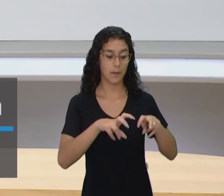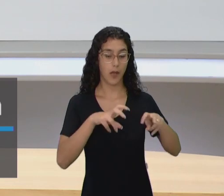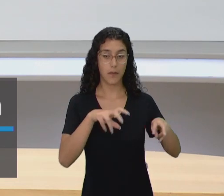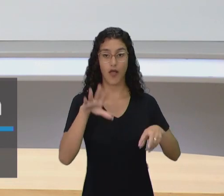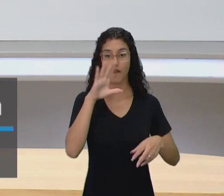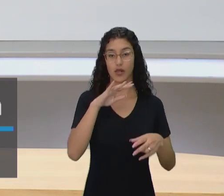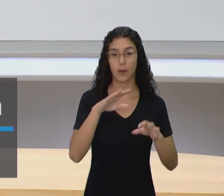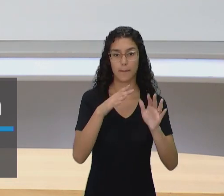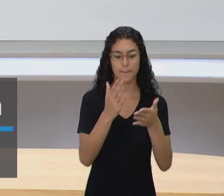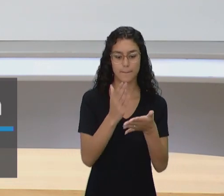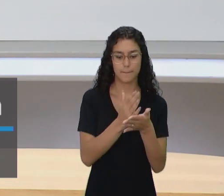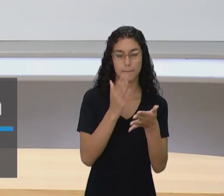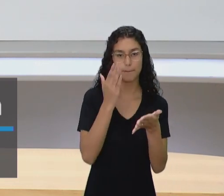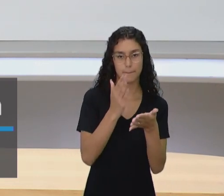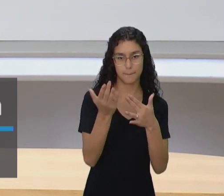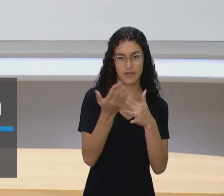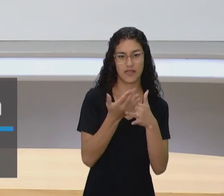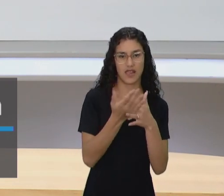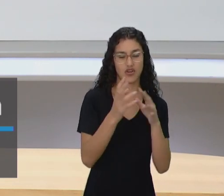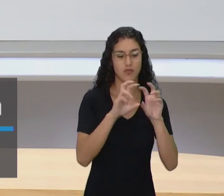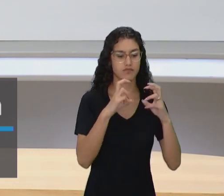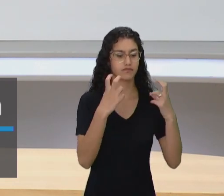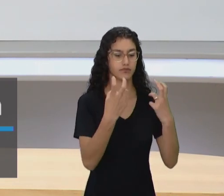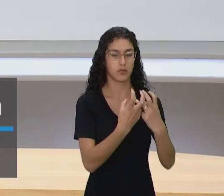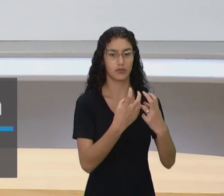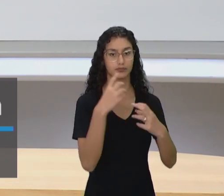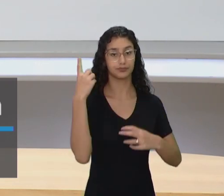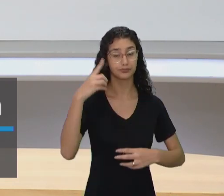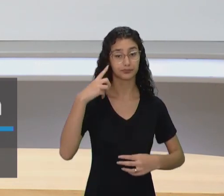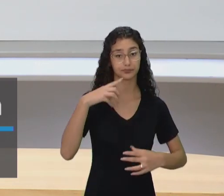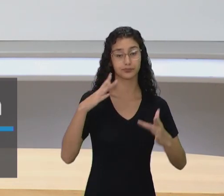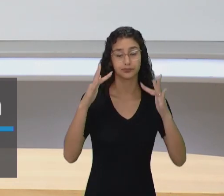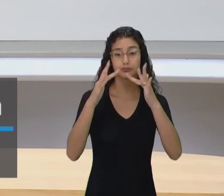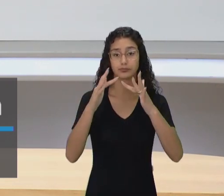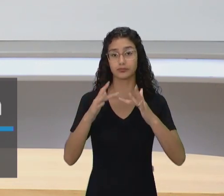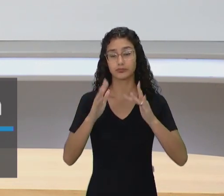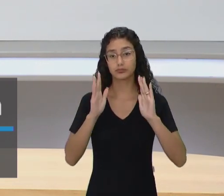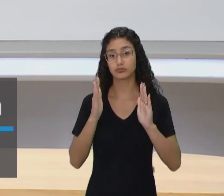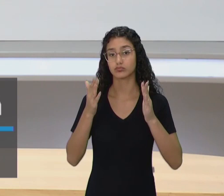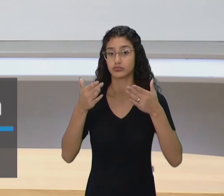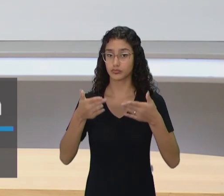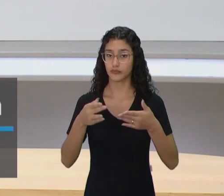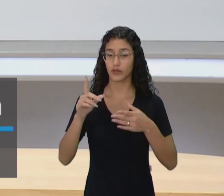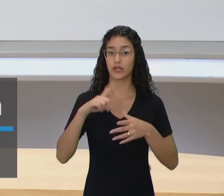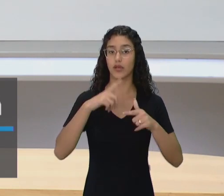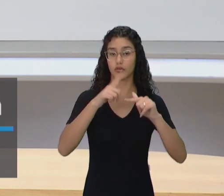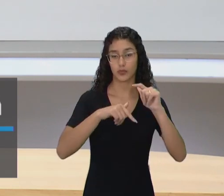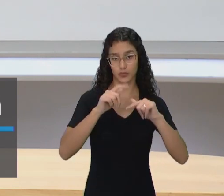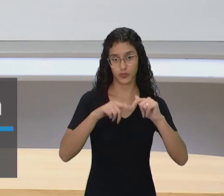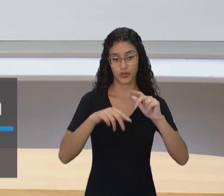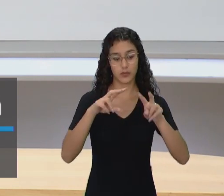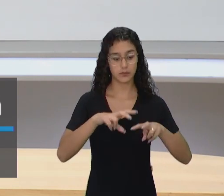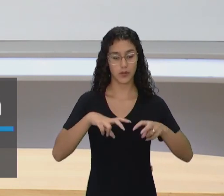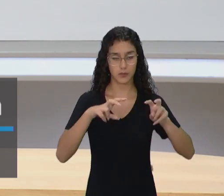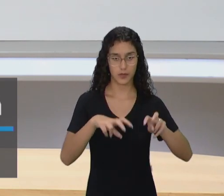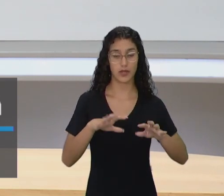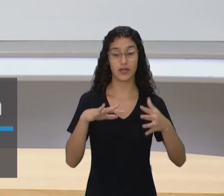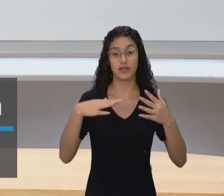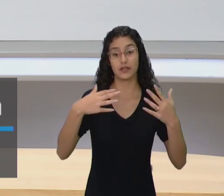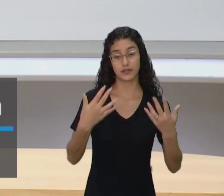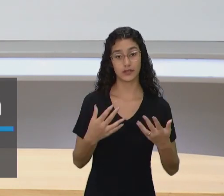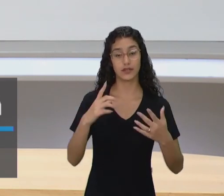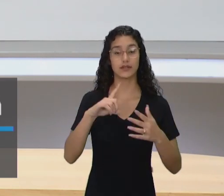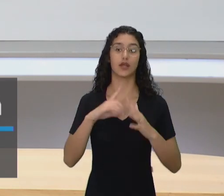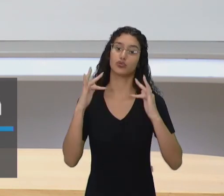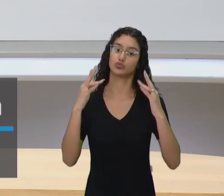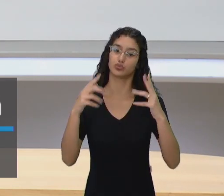da Câmara, dos deputados, que estão ligados diretamente aos produtores rurais, que, no caso,